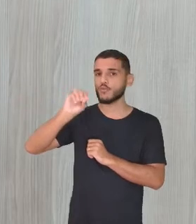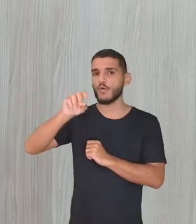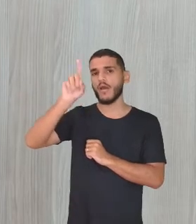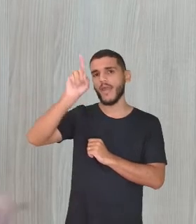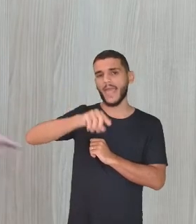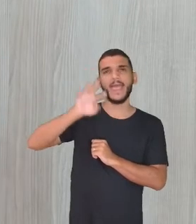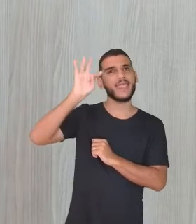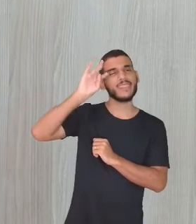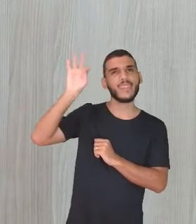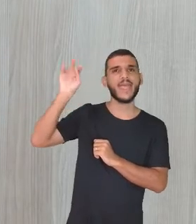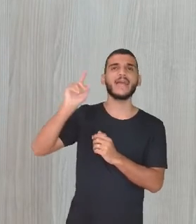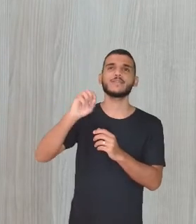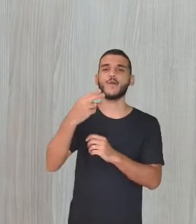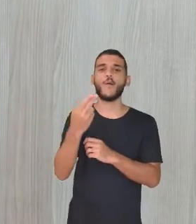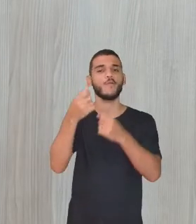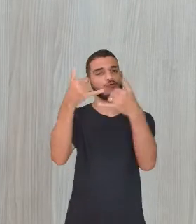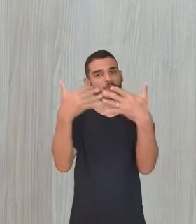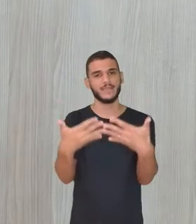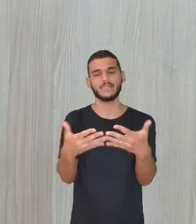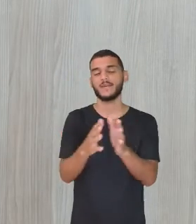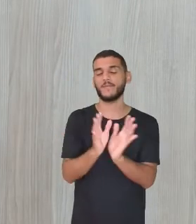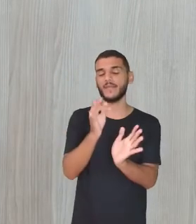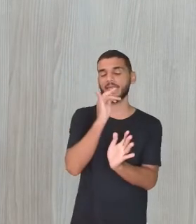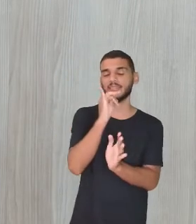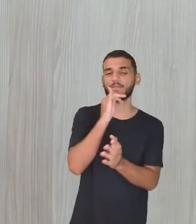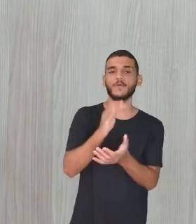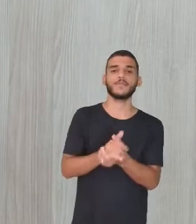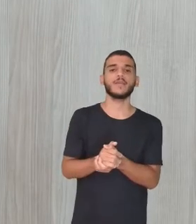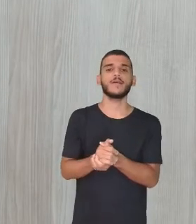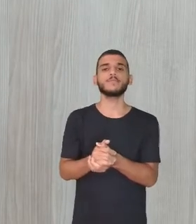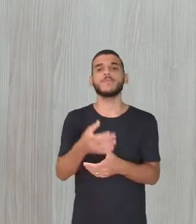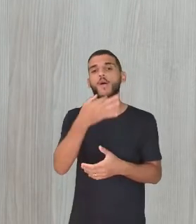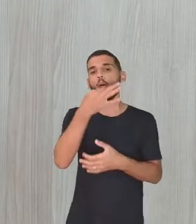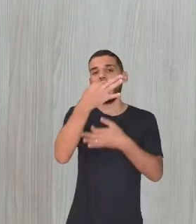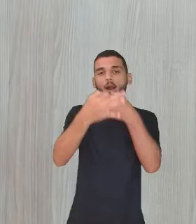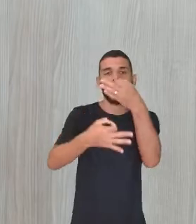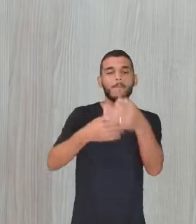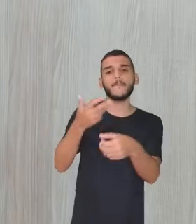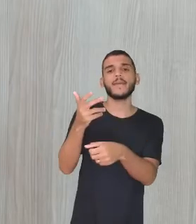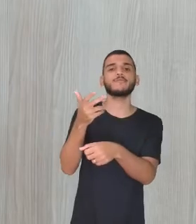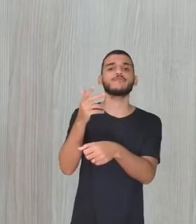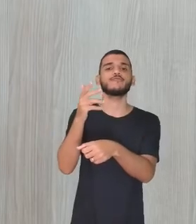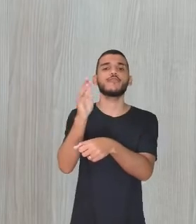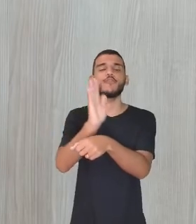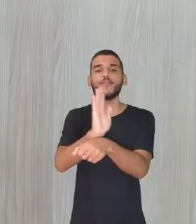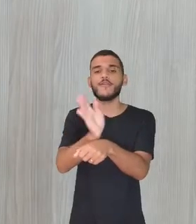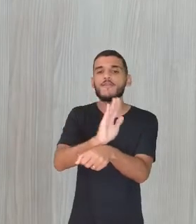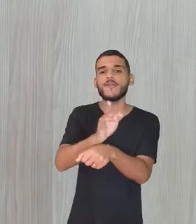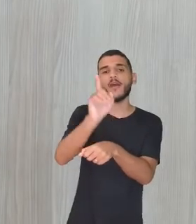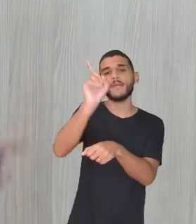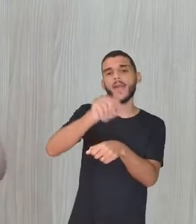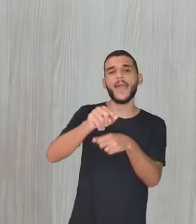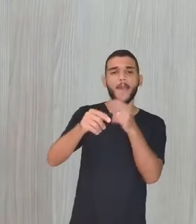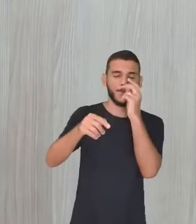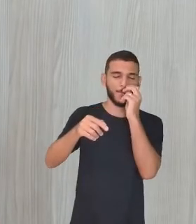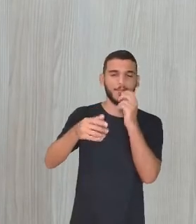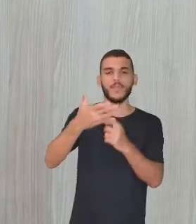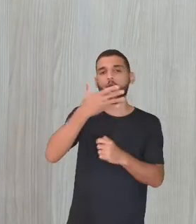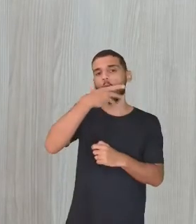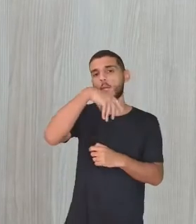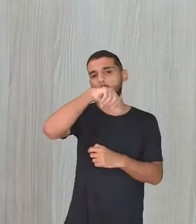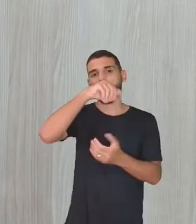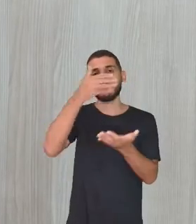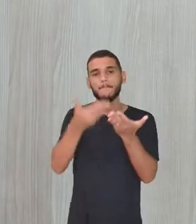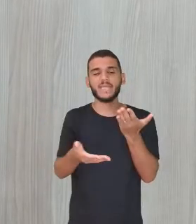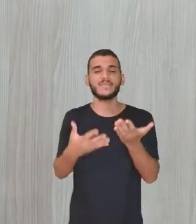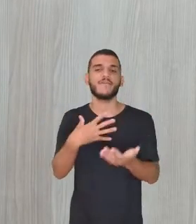digo, o argumento do filme é que o pai perdeu a filha. Então, tipo, o tema do filme. Mas o que a professora Carla não estava